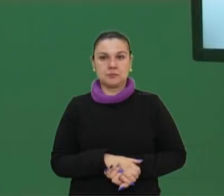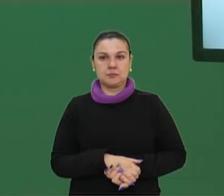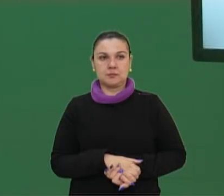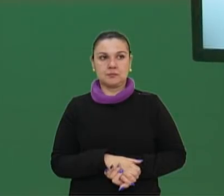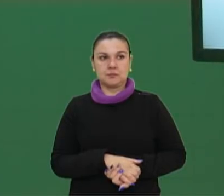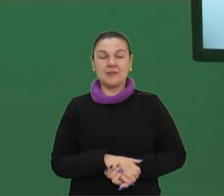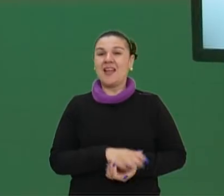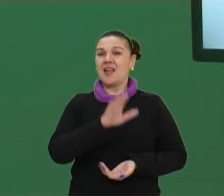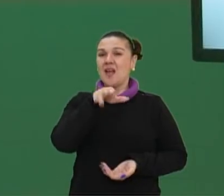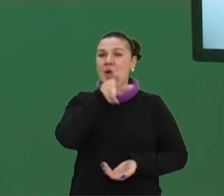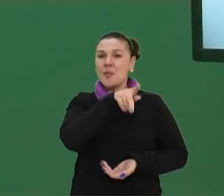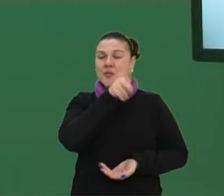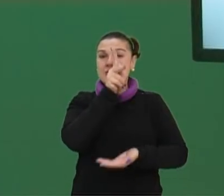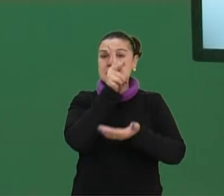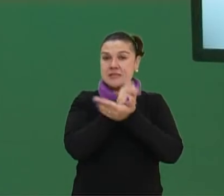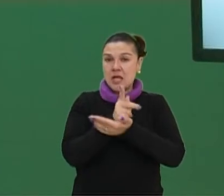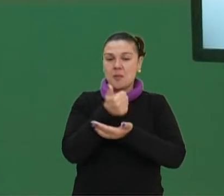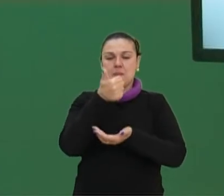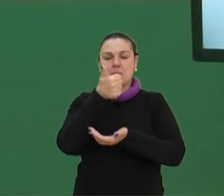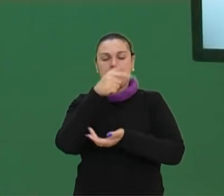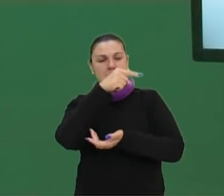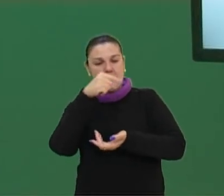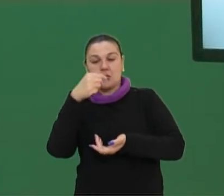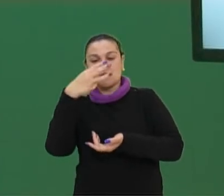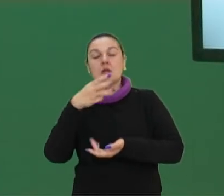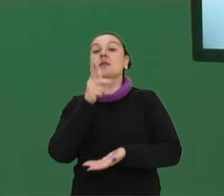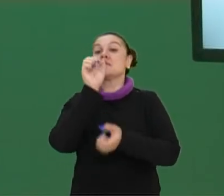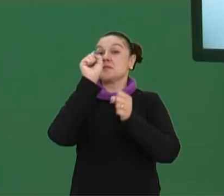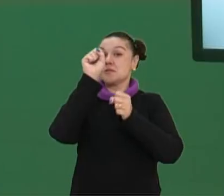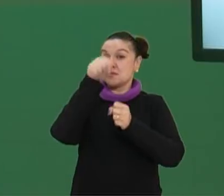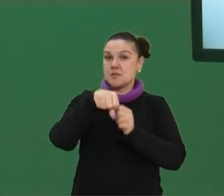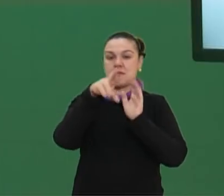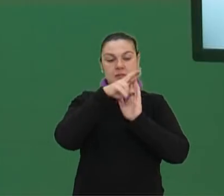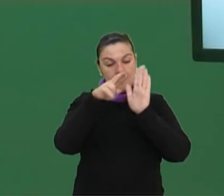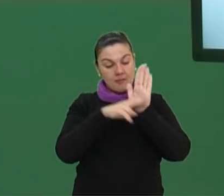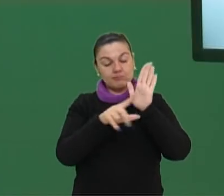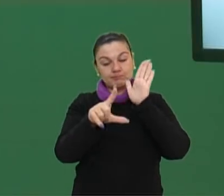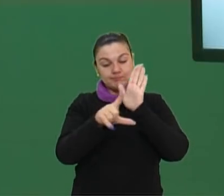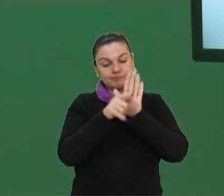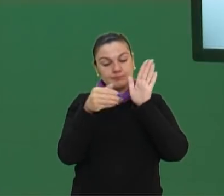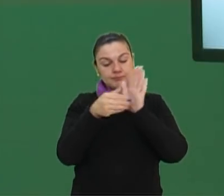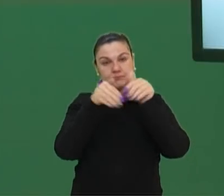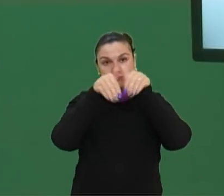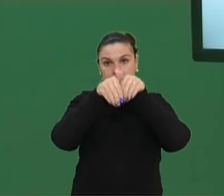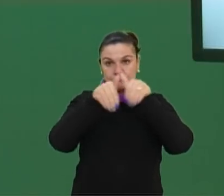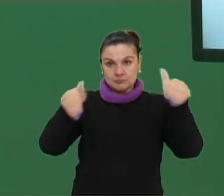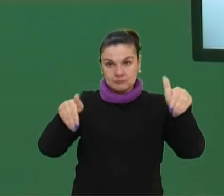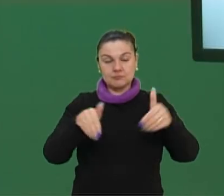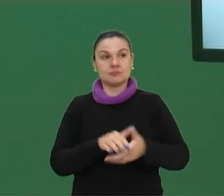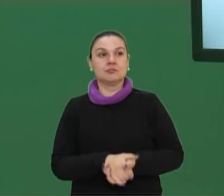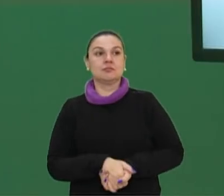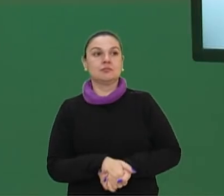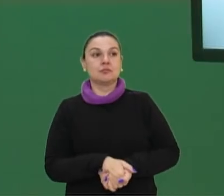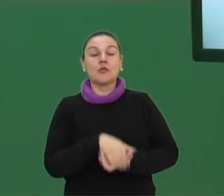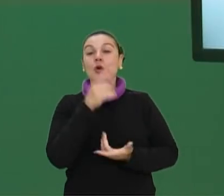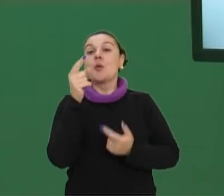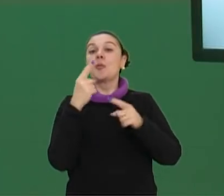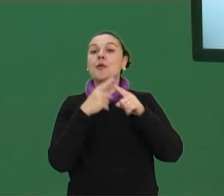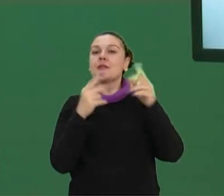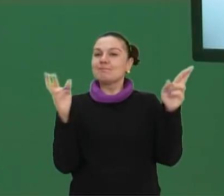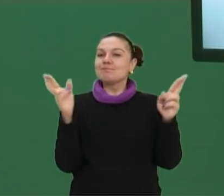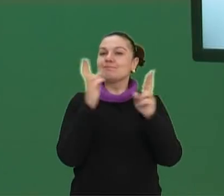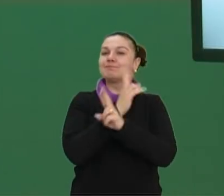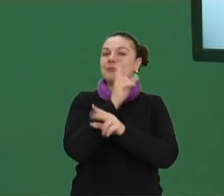3. Professor, sempre vai ser menos 3? Sempre vai ser menos 3, tá bom? A relação está relacionada com o